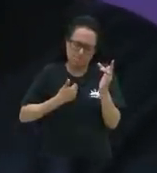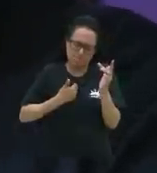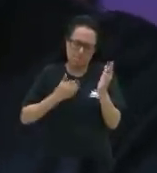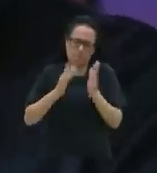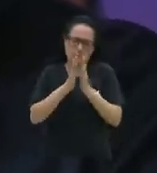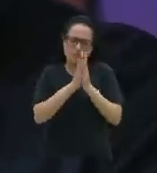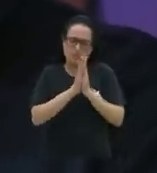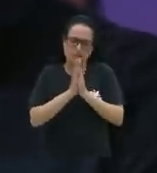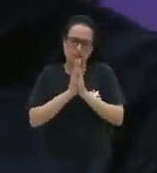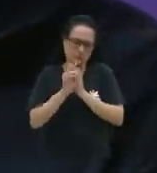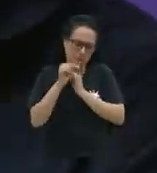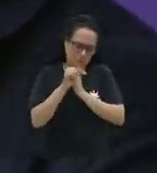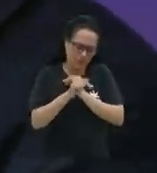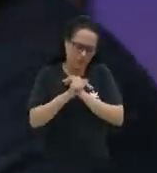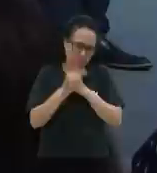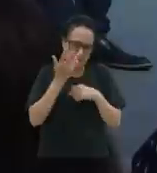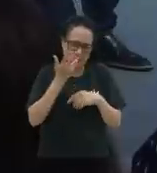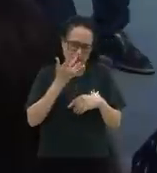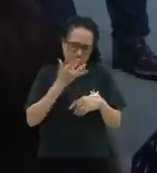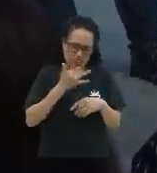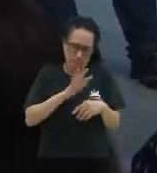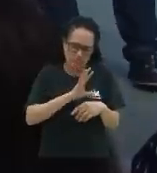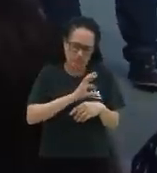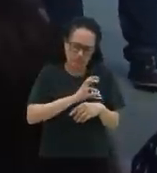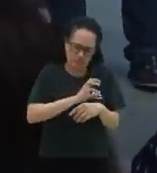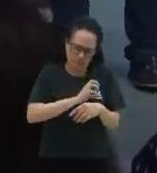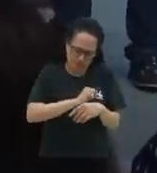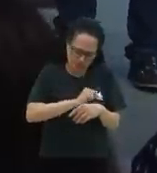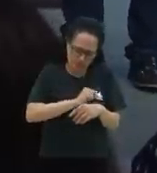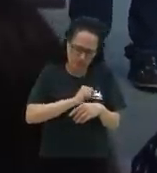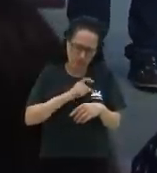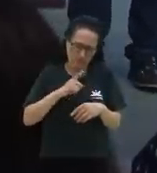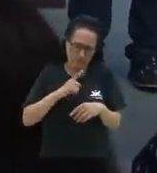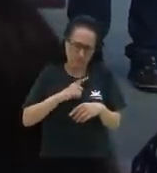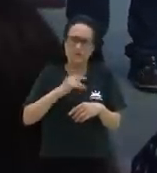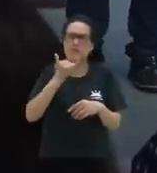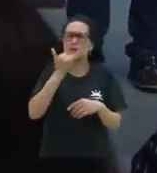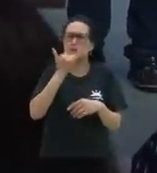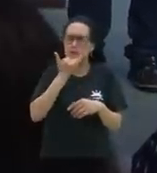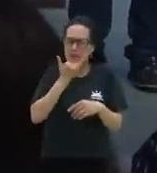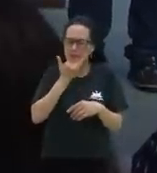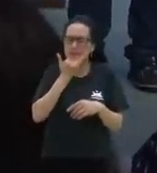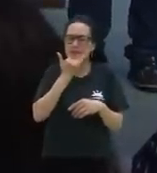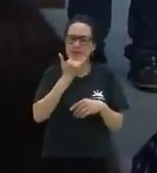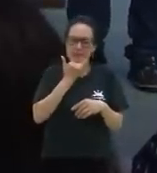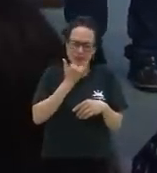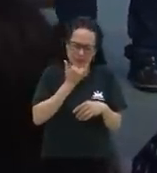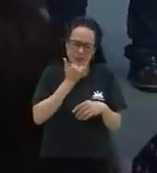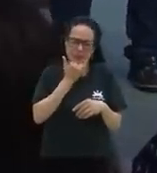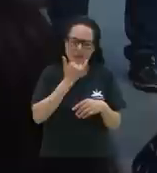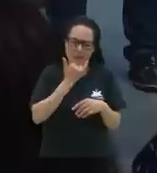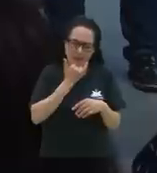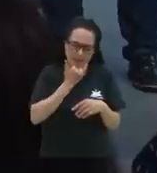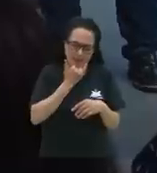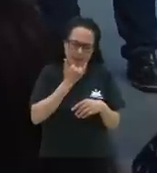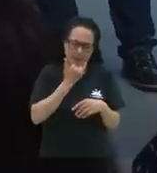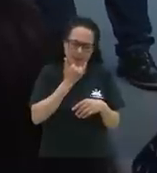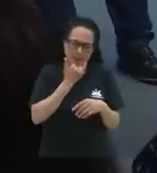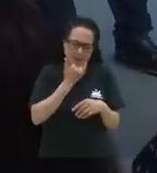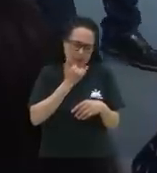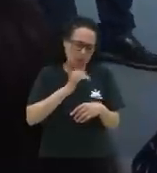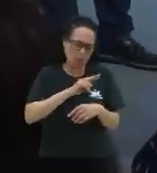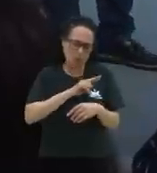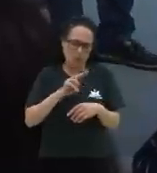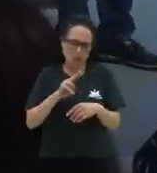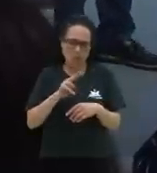reza para essa criança ser amada. E eu fui pedindo perdão como se fosse essa criança. O nome